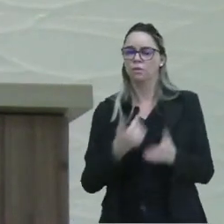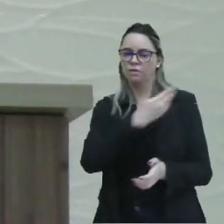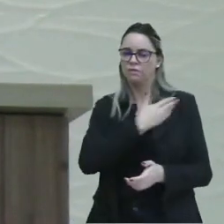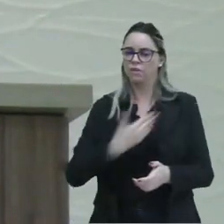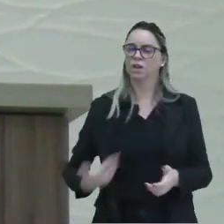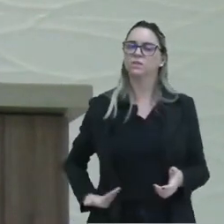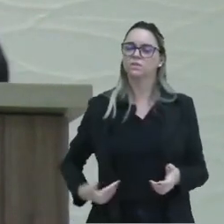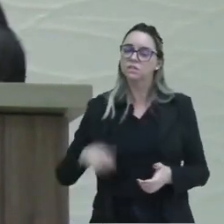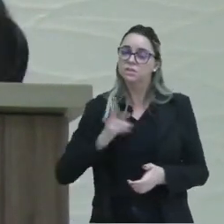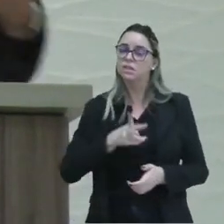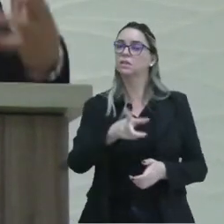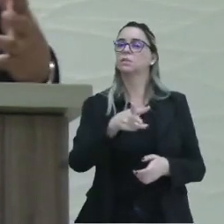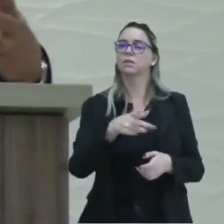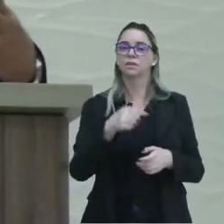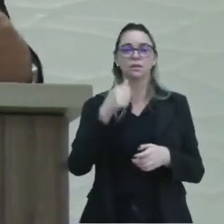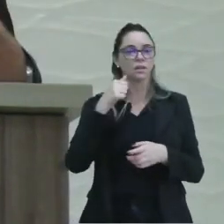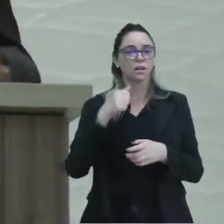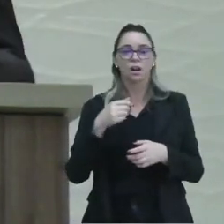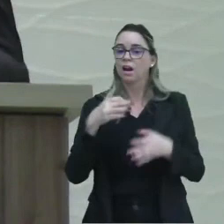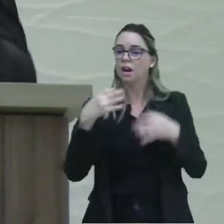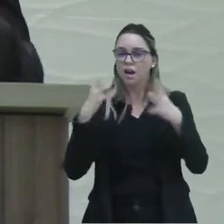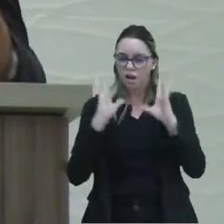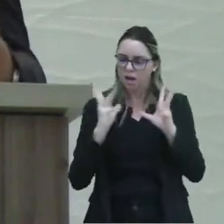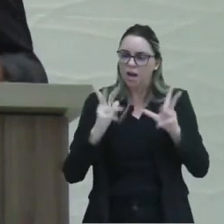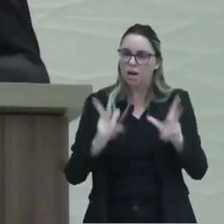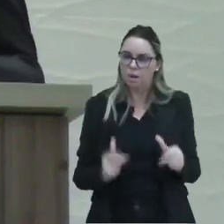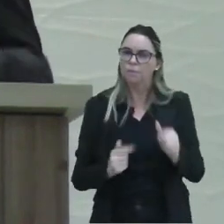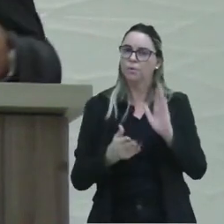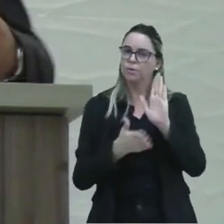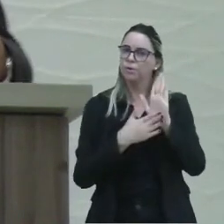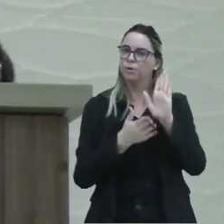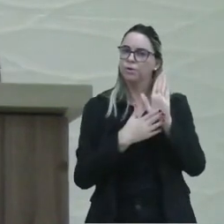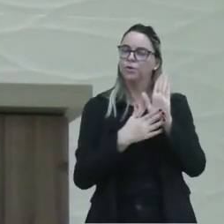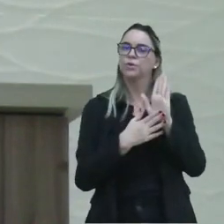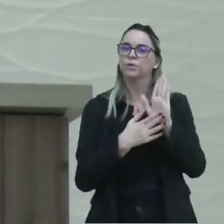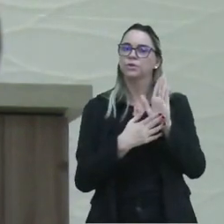muito legítimo, muito autêntico,